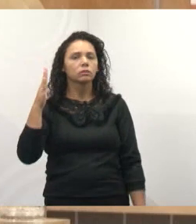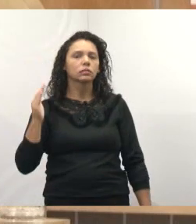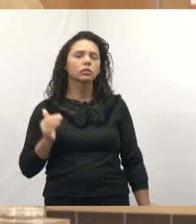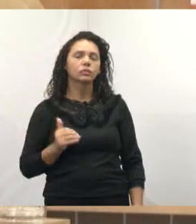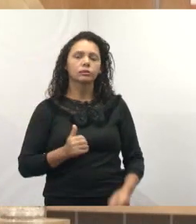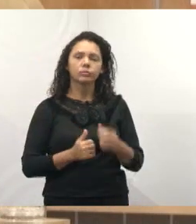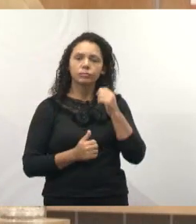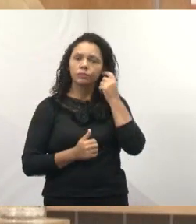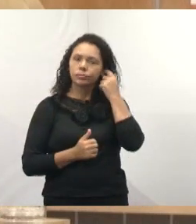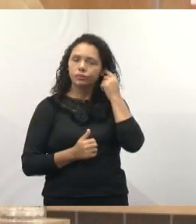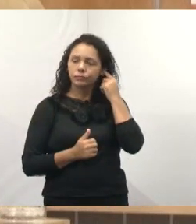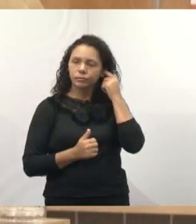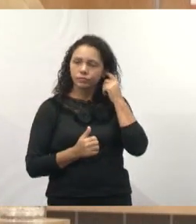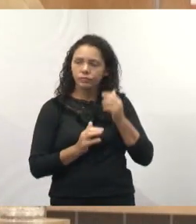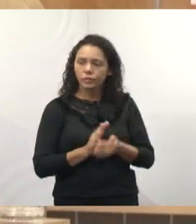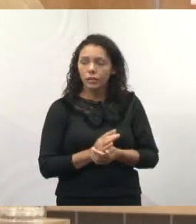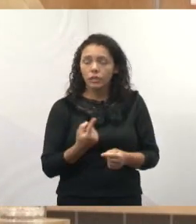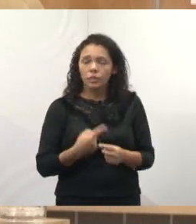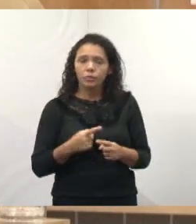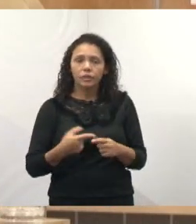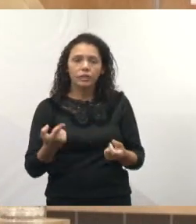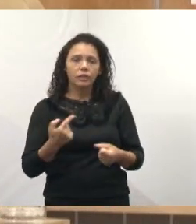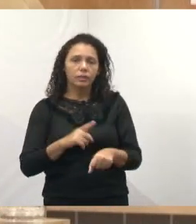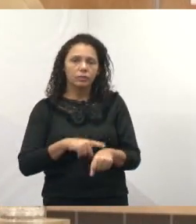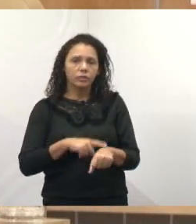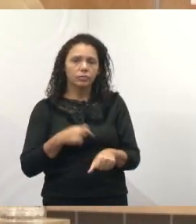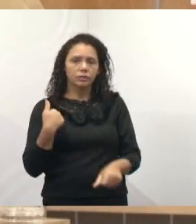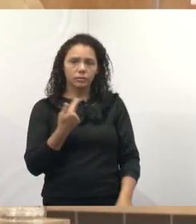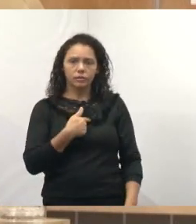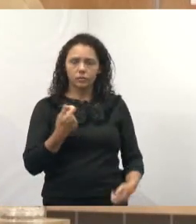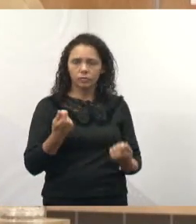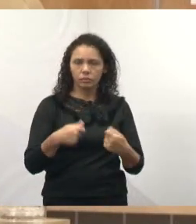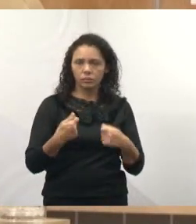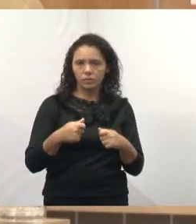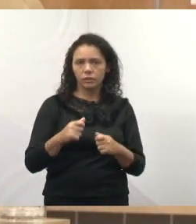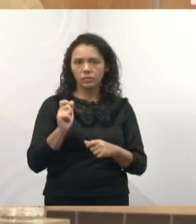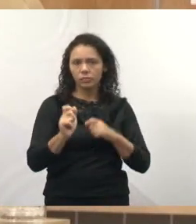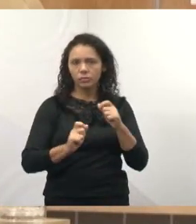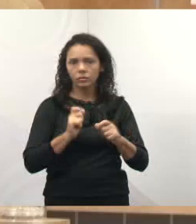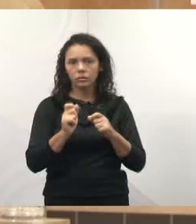Porque é o momento em que nós temos que linkar aquilo que foi